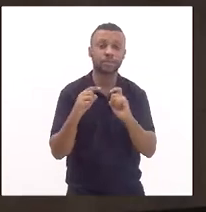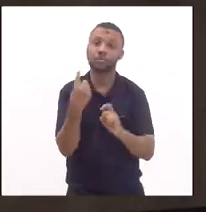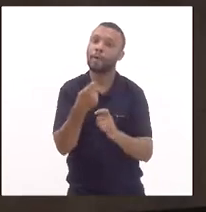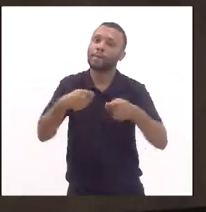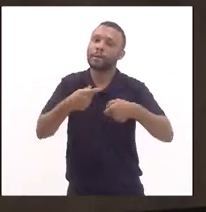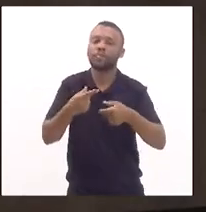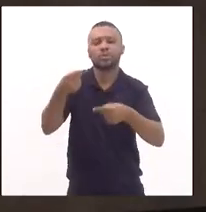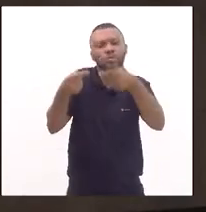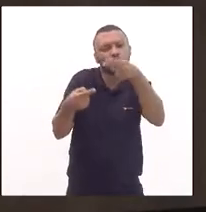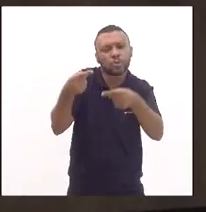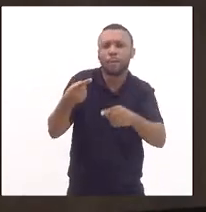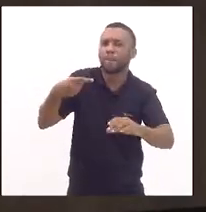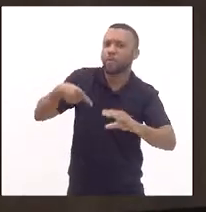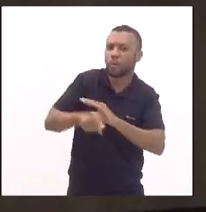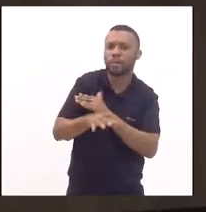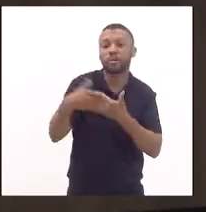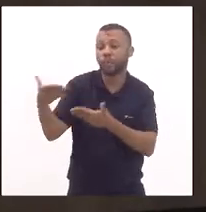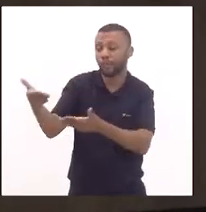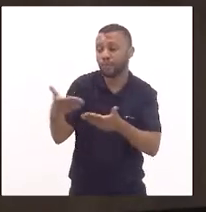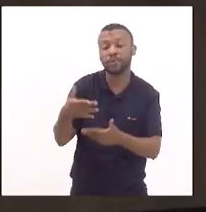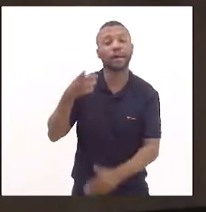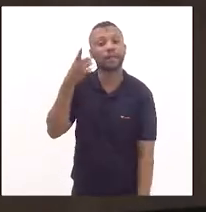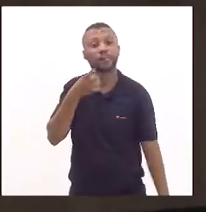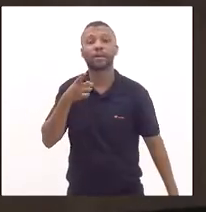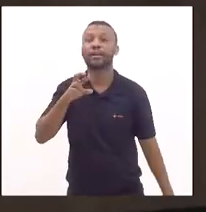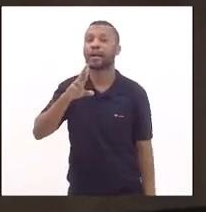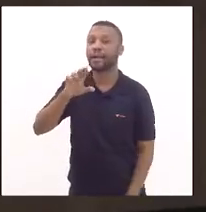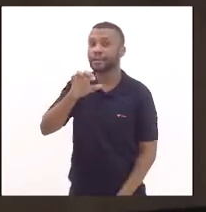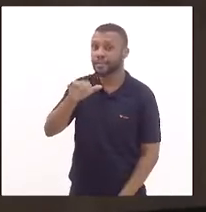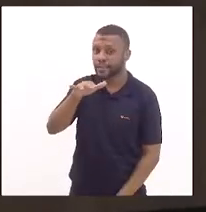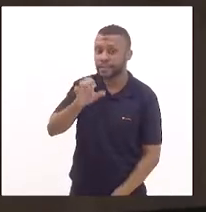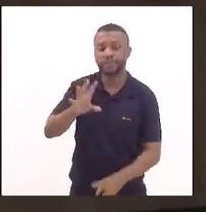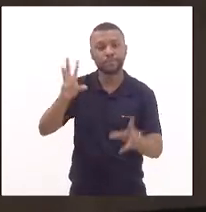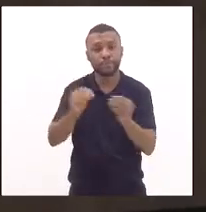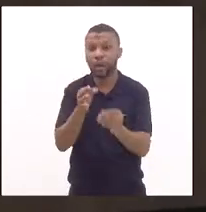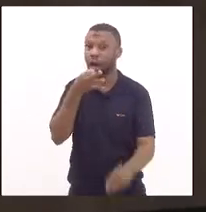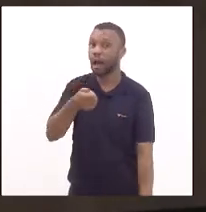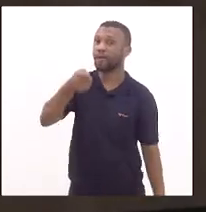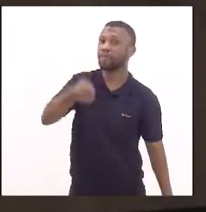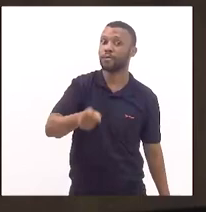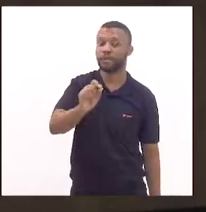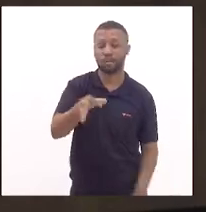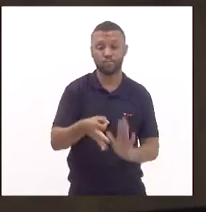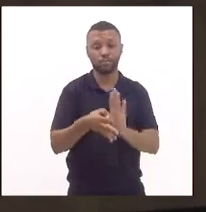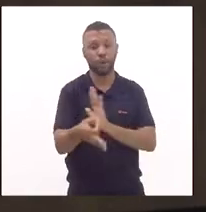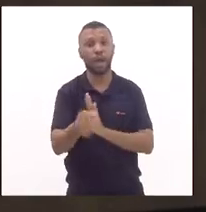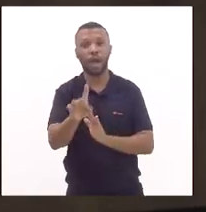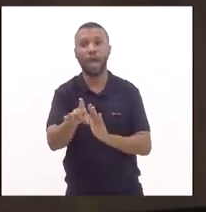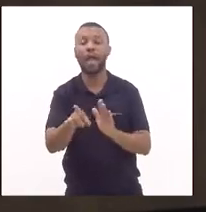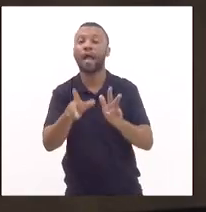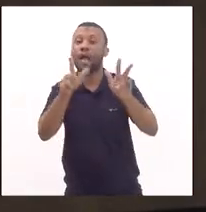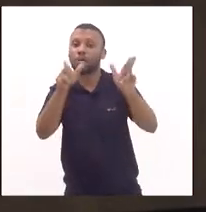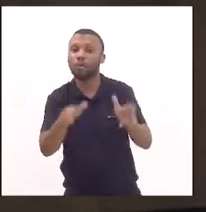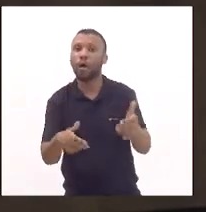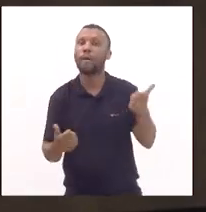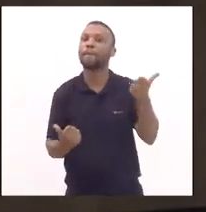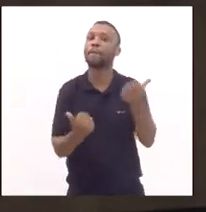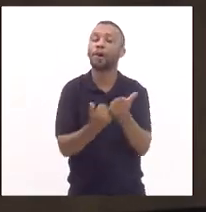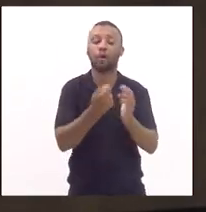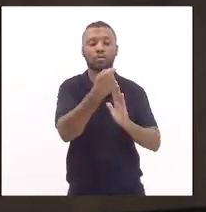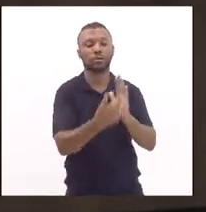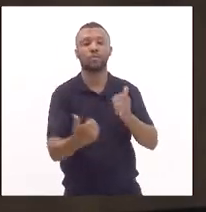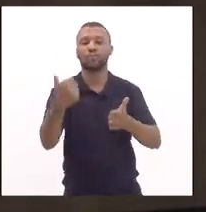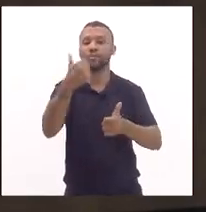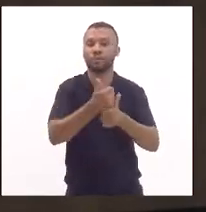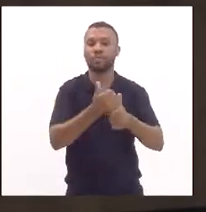Excelência, deputada Rejane. Sendo assim, reafirmo que o nosso parecer é acompanhando o